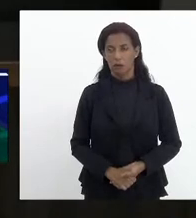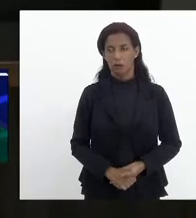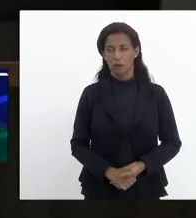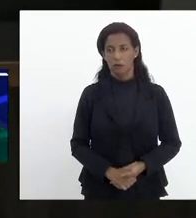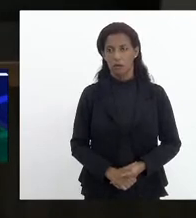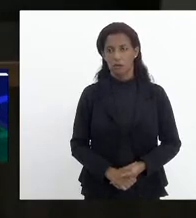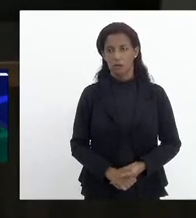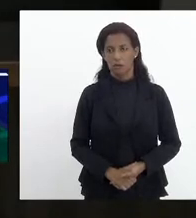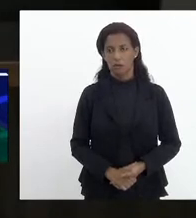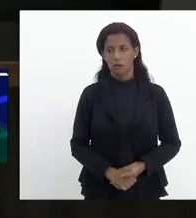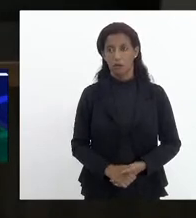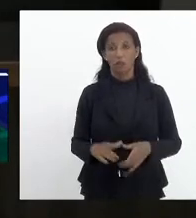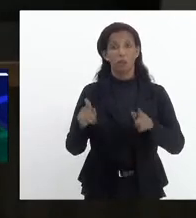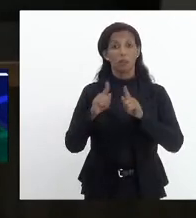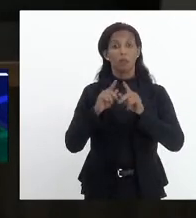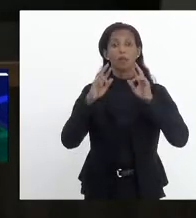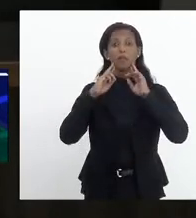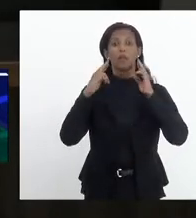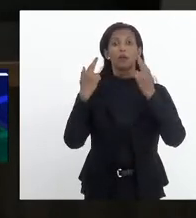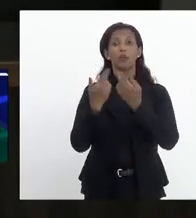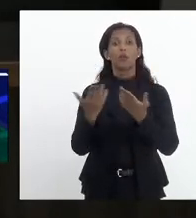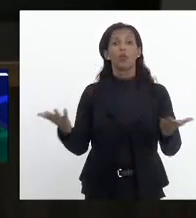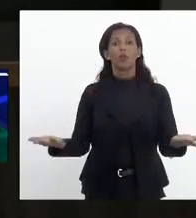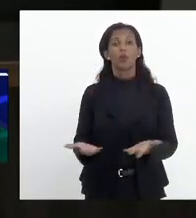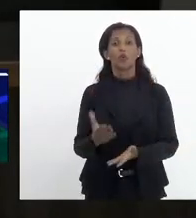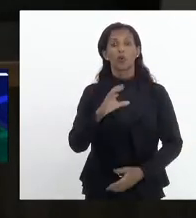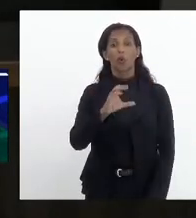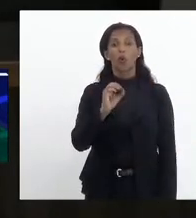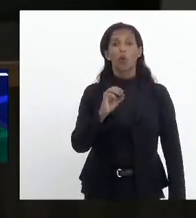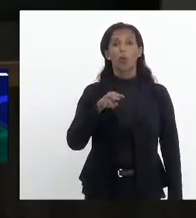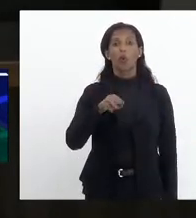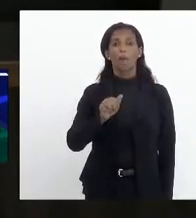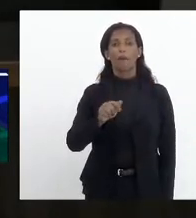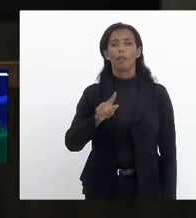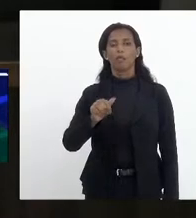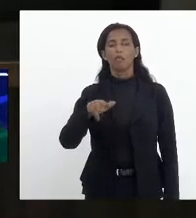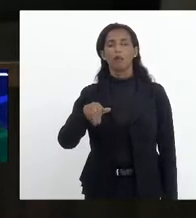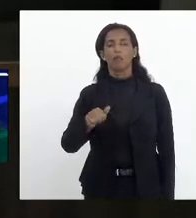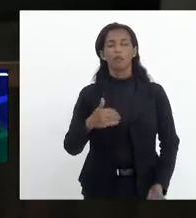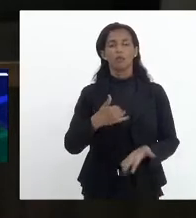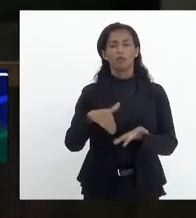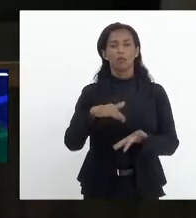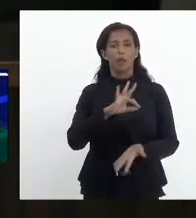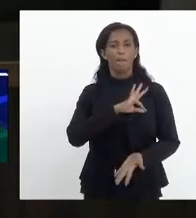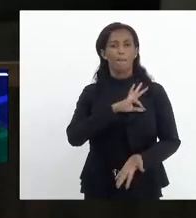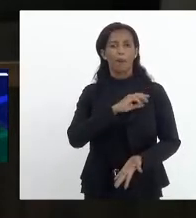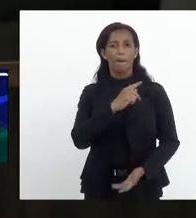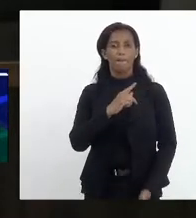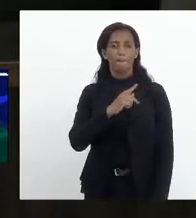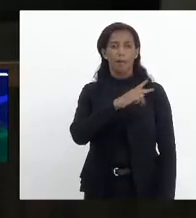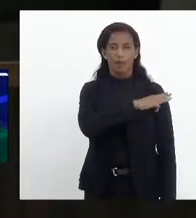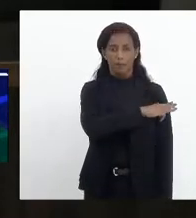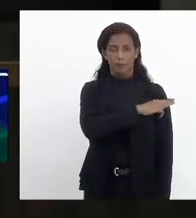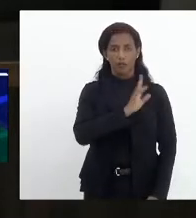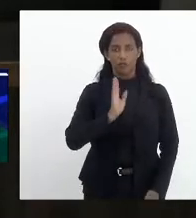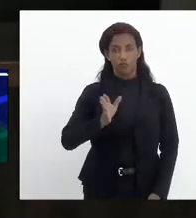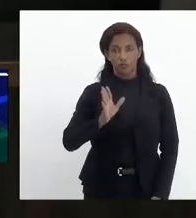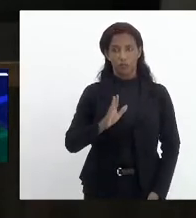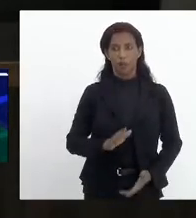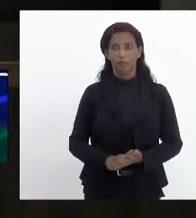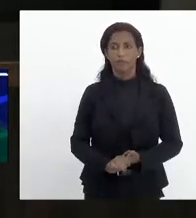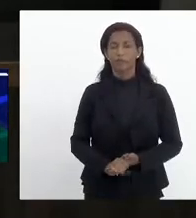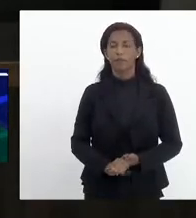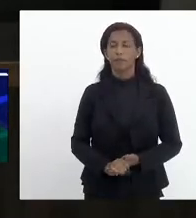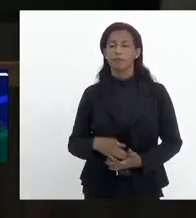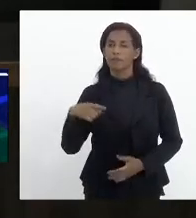Também fizemos hoje uma reunião com o comandante, deputado Alana, com o secretário da Polícia Militar, já para que a gente